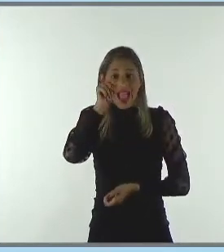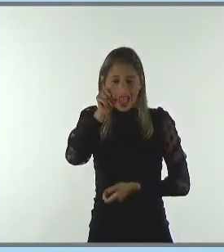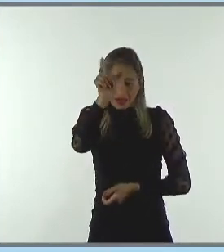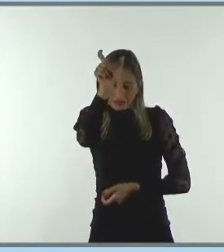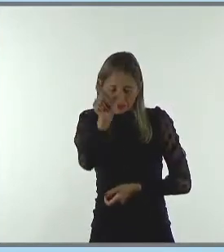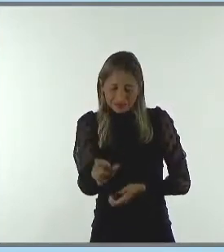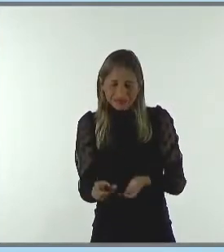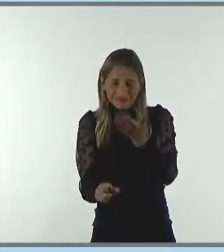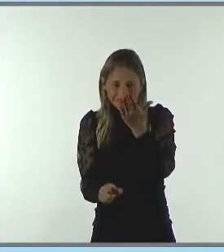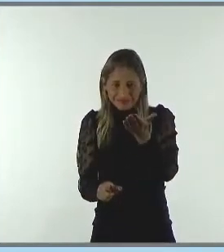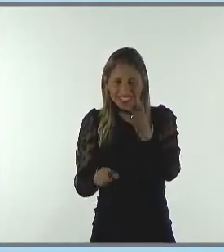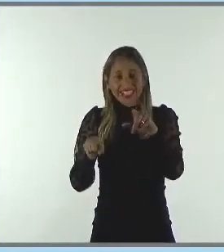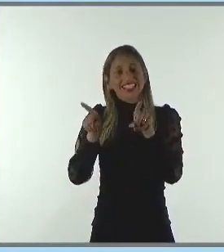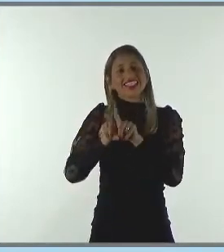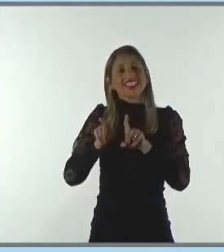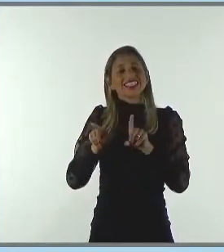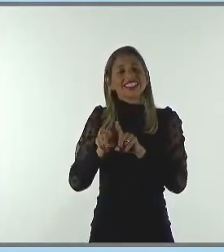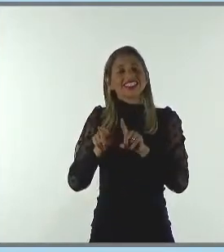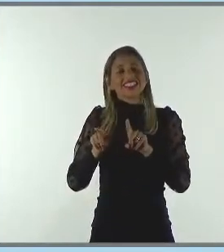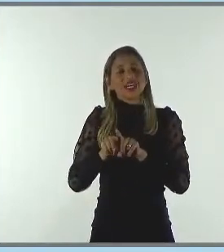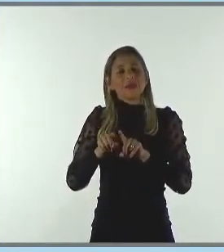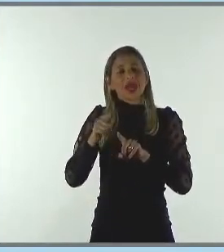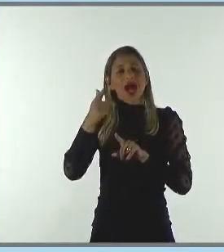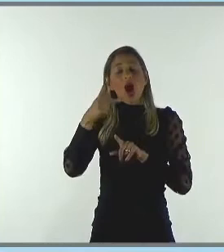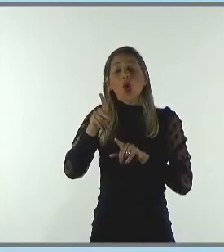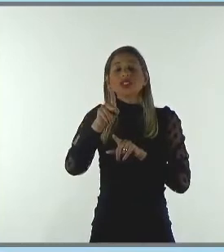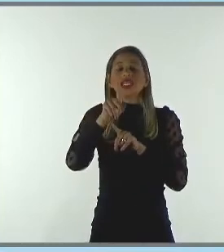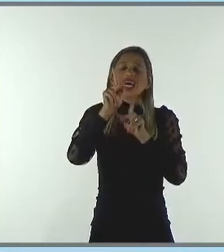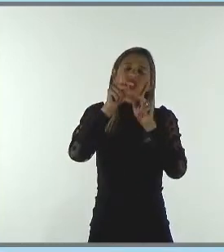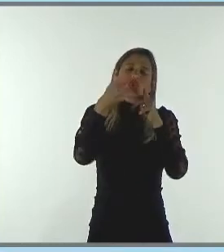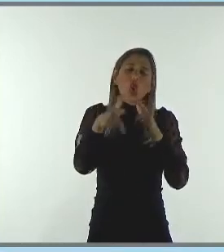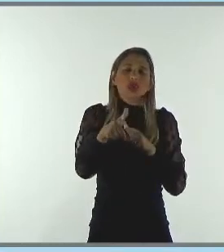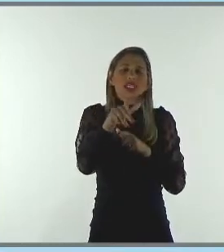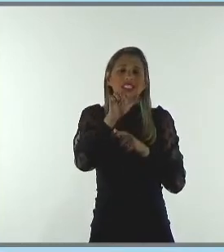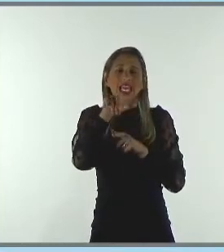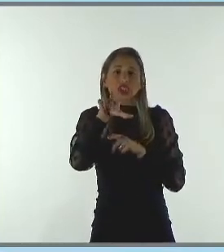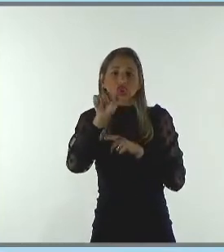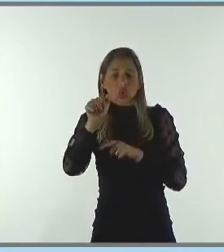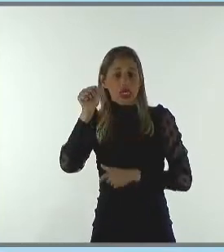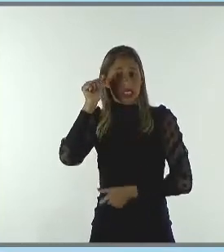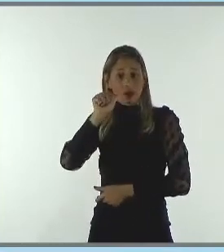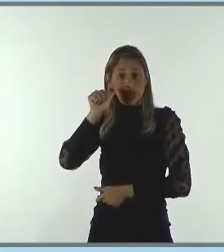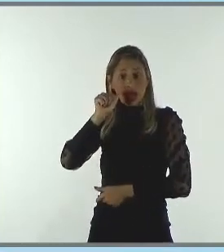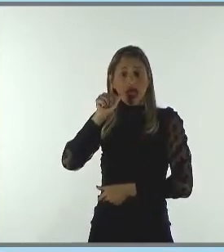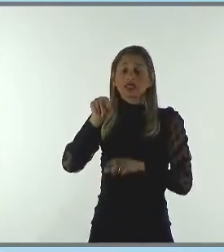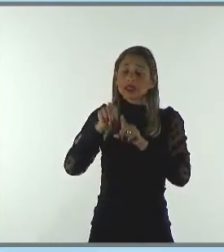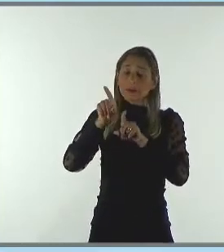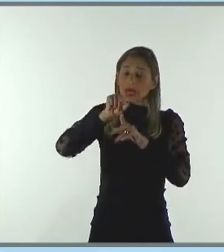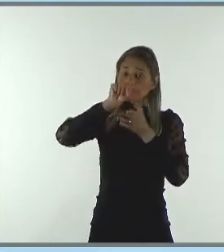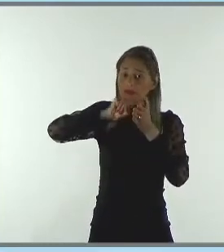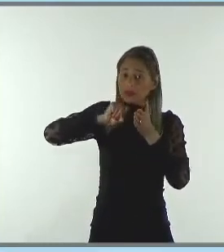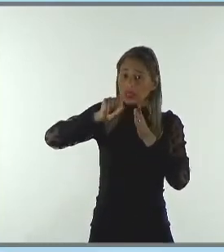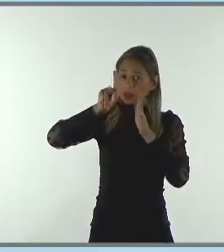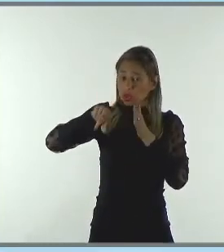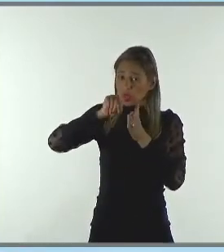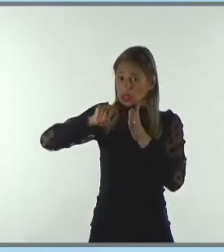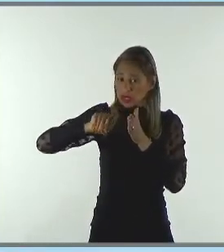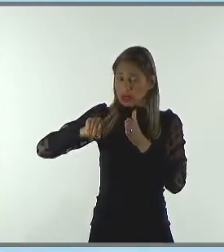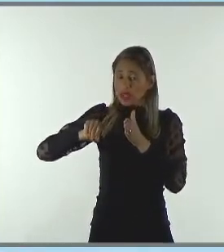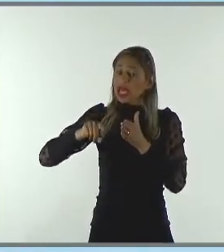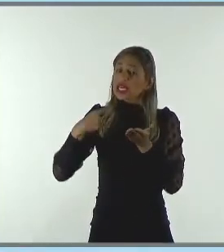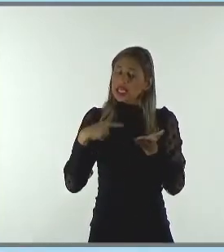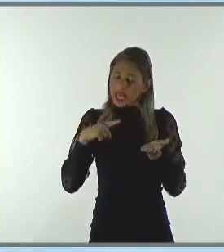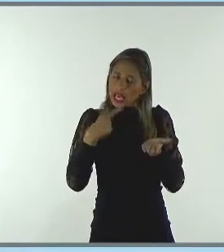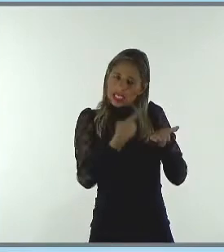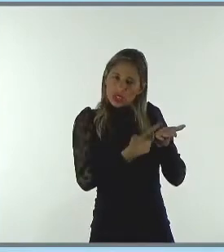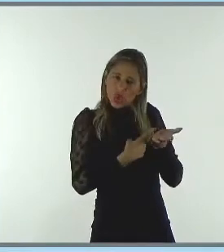si e também as outras editoras mulheres, aos editores, que têm esse